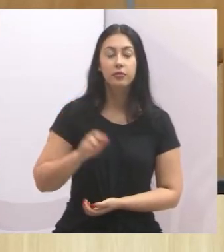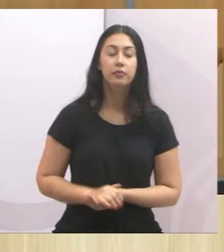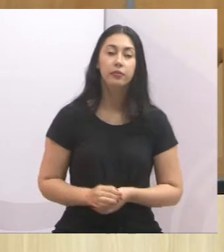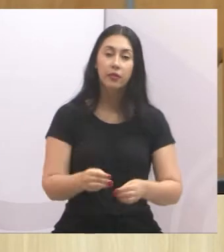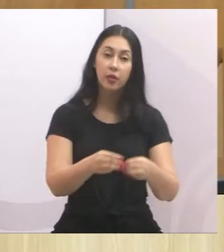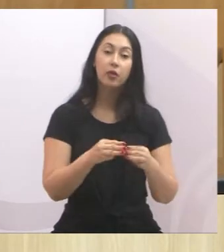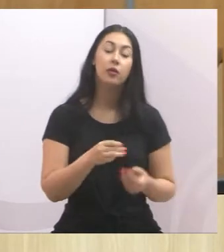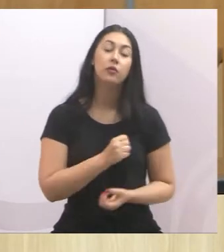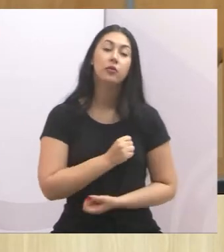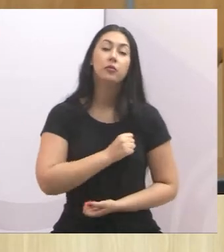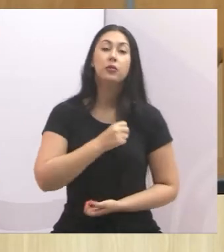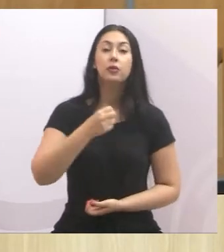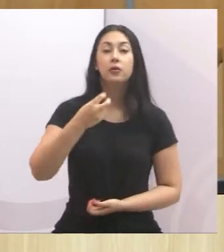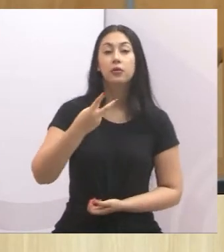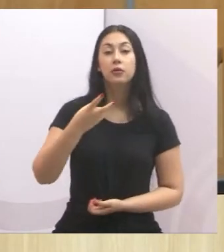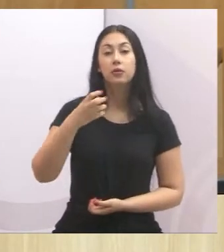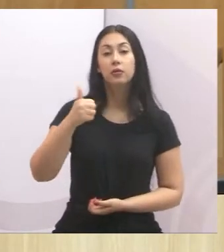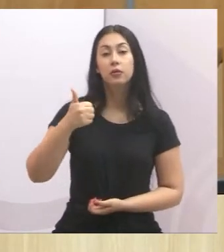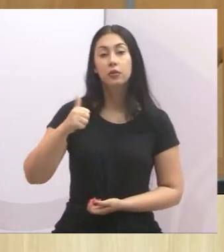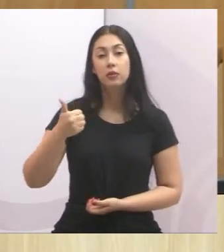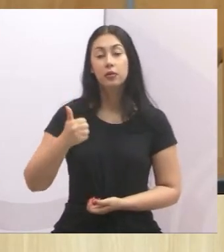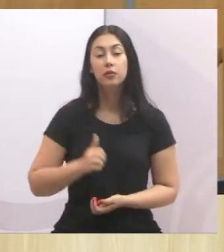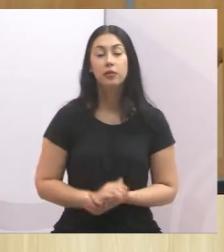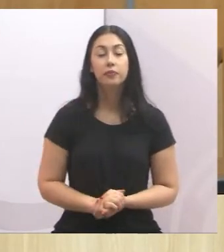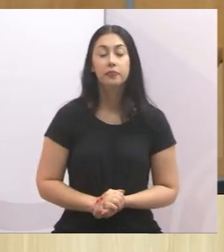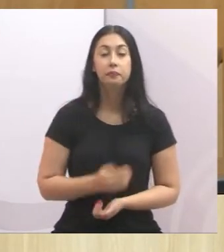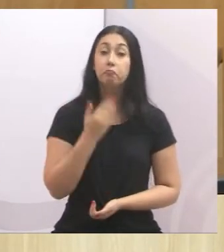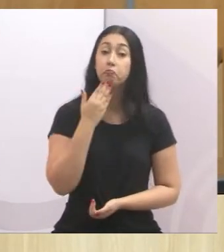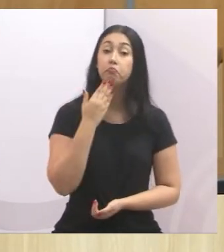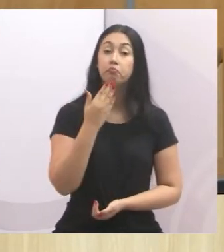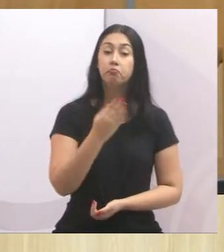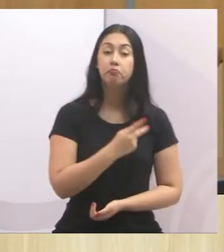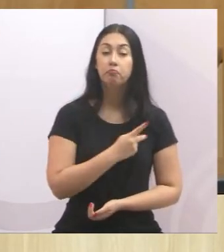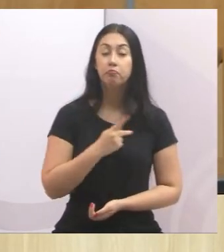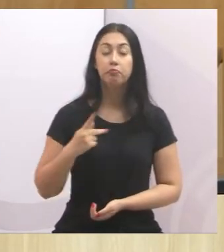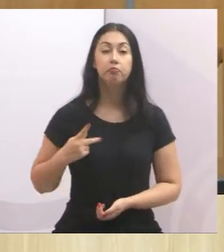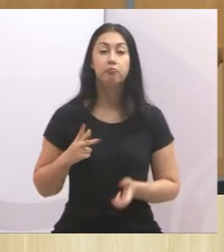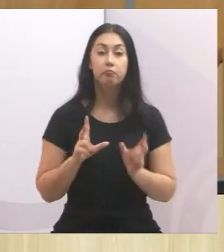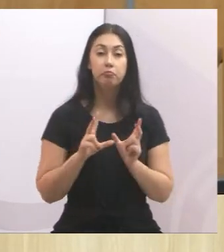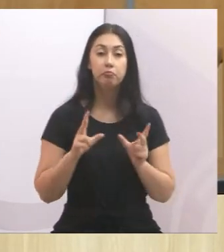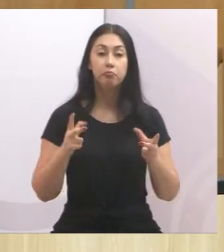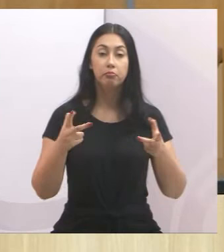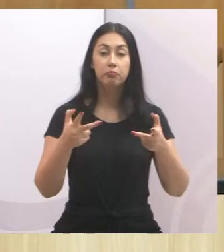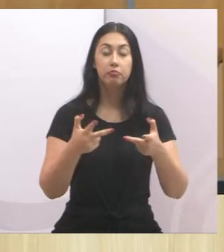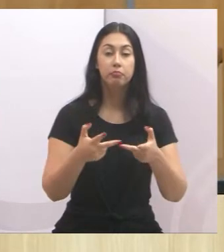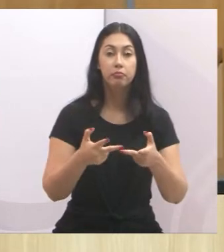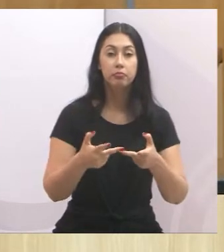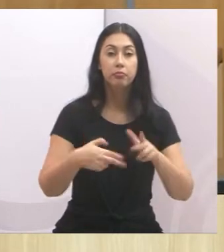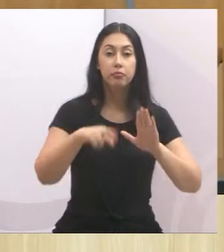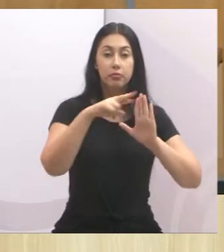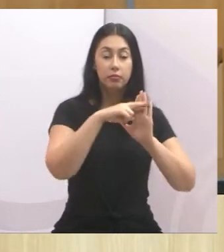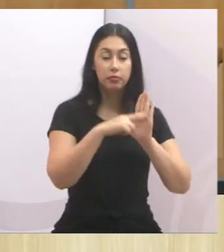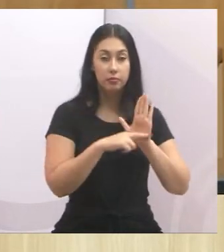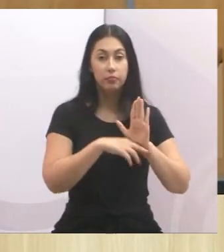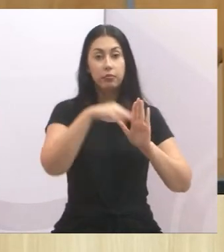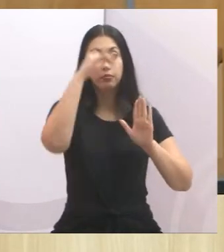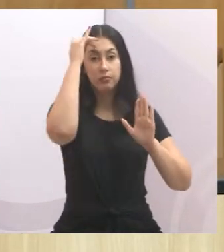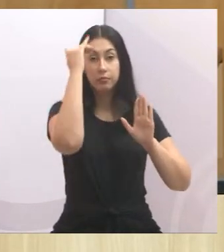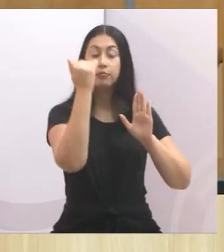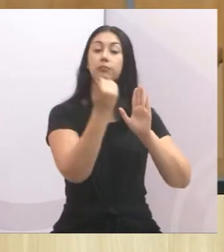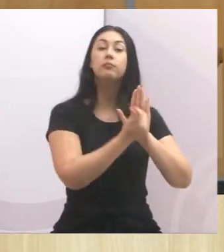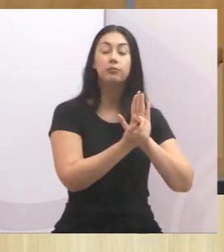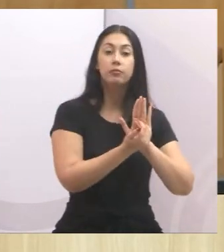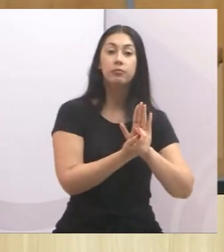Moção número 211. Requeremos ao excelentíssimo senhor presidente desta Casa, cumpridas as formalidades regimentais,